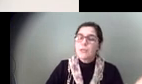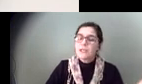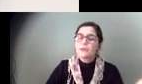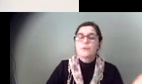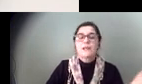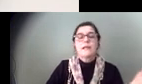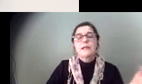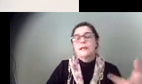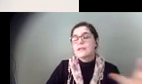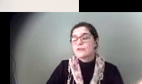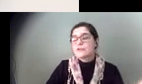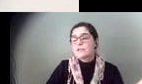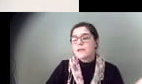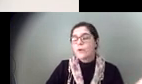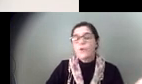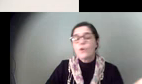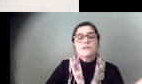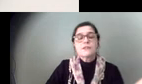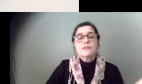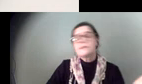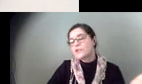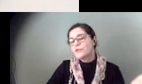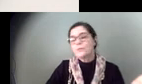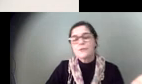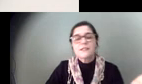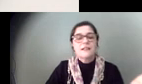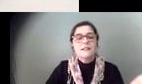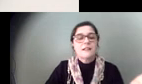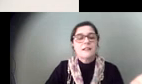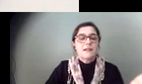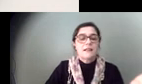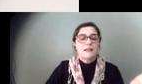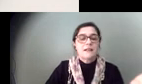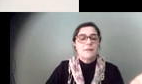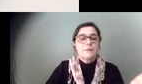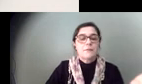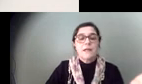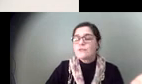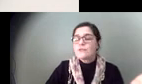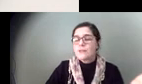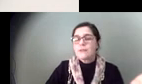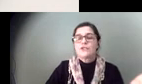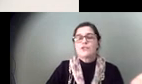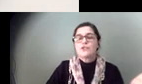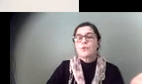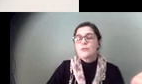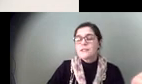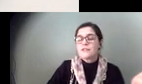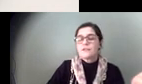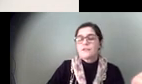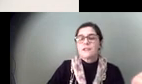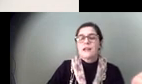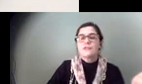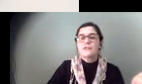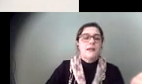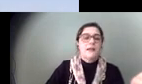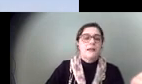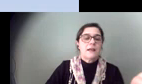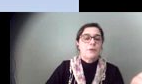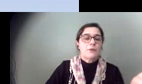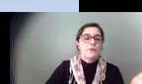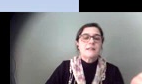de currículo, né, e ações pedagógicas, então a gente busca meios, né, para que a gente consiga de